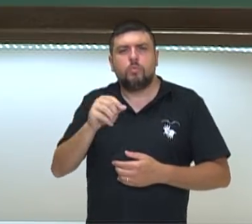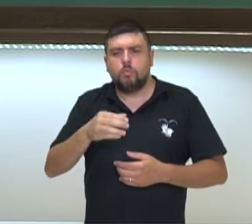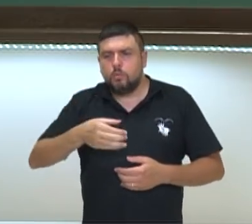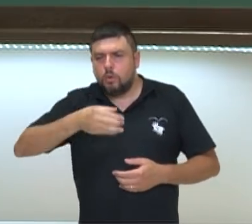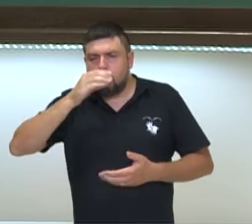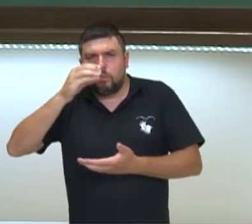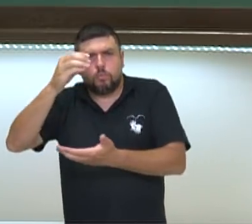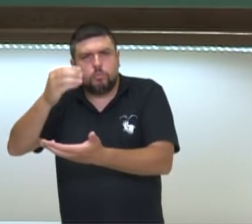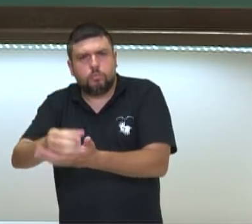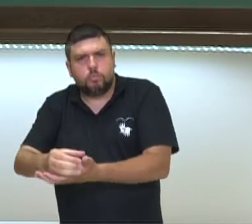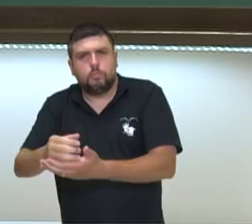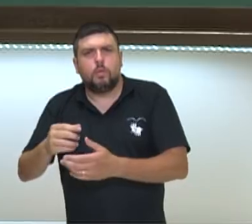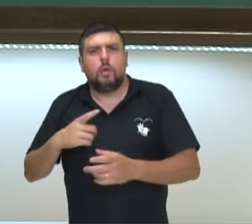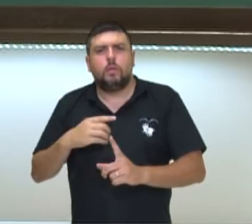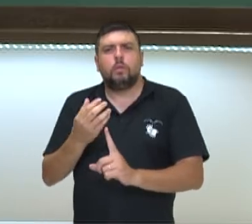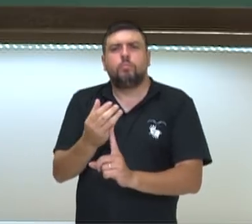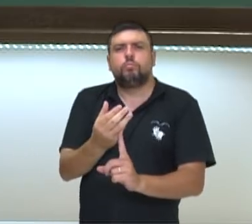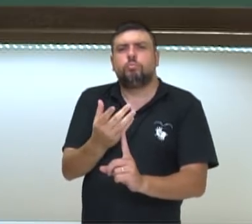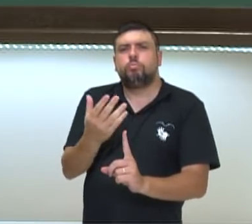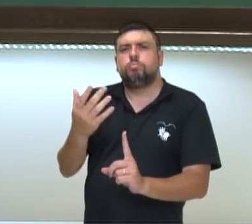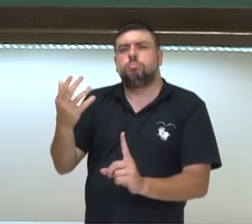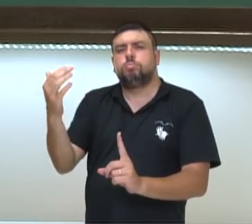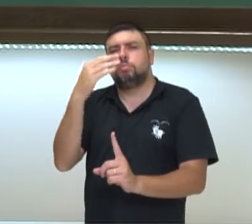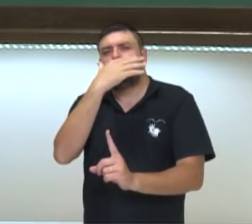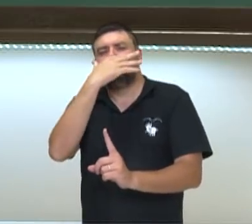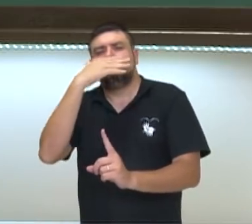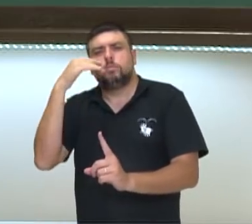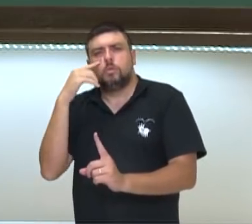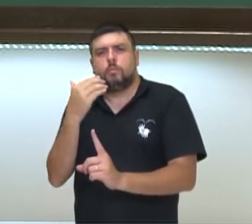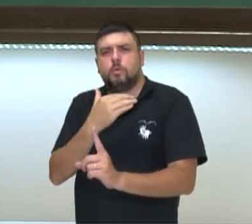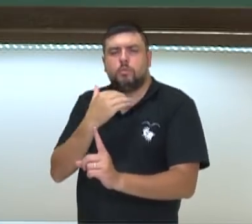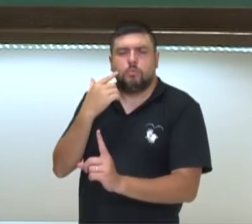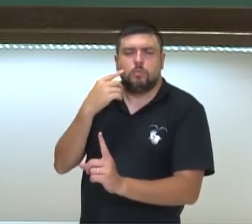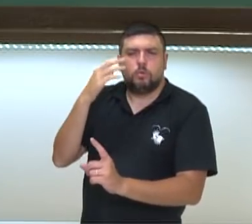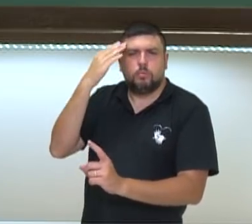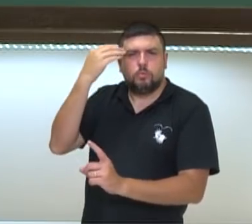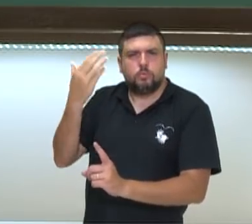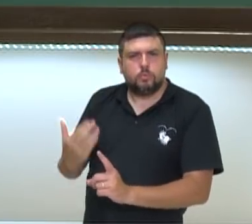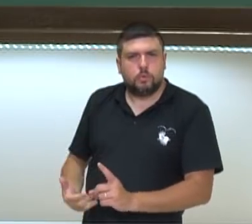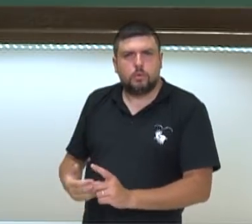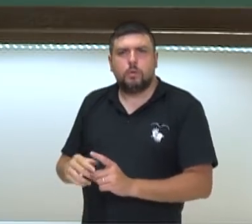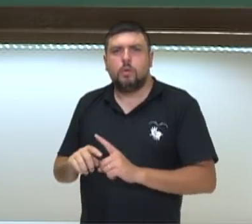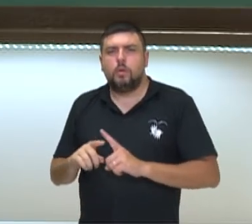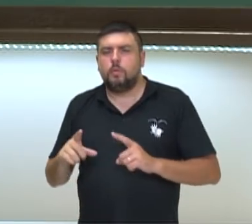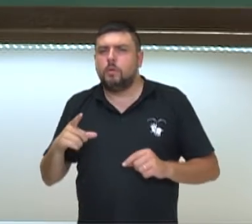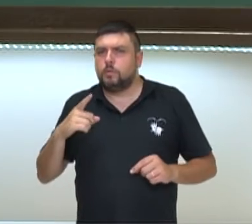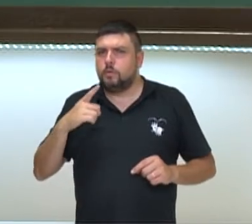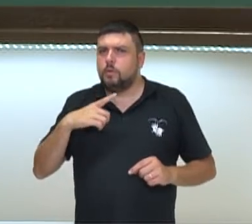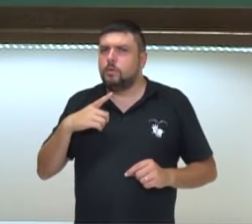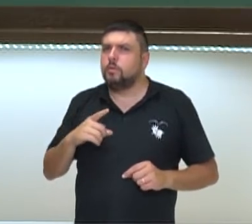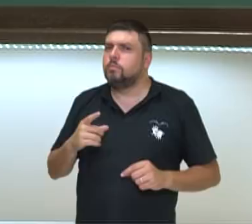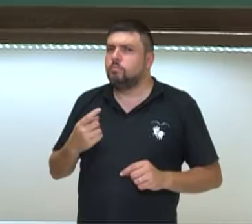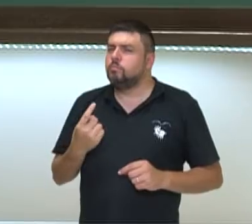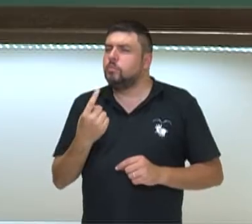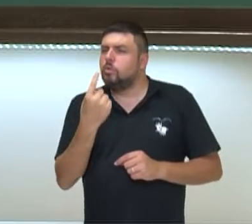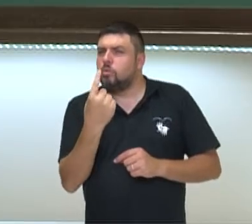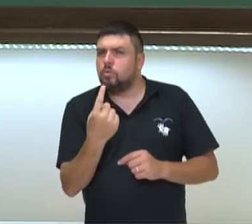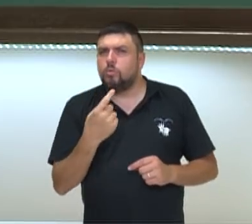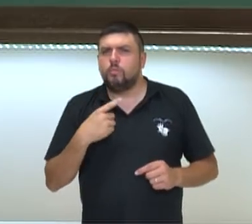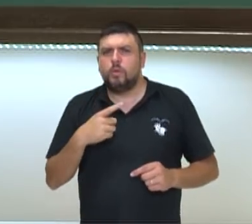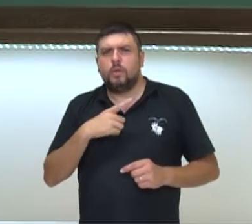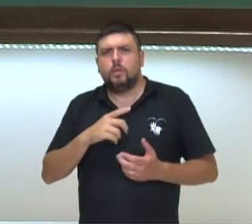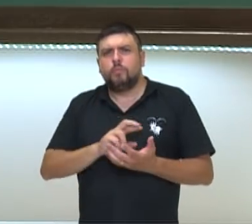os mortos. São muitos rituais, mas eu vou falar de um ritual bem bacana, que é encontrado em várias religiões